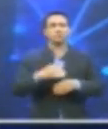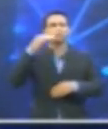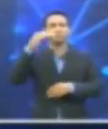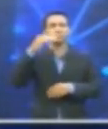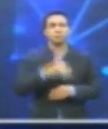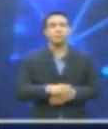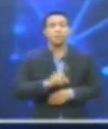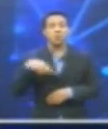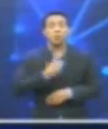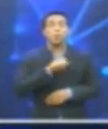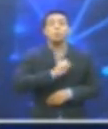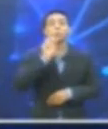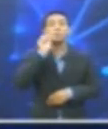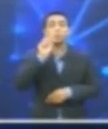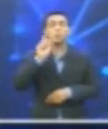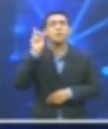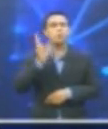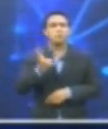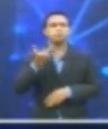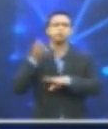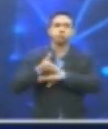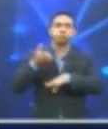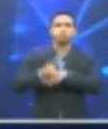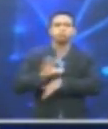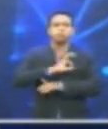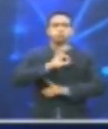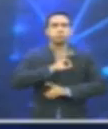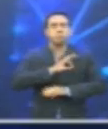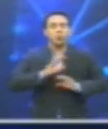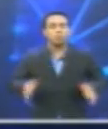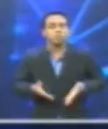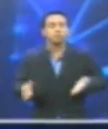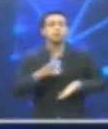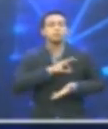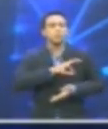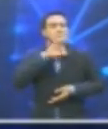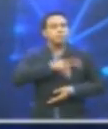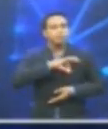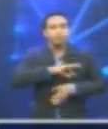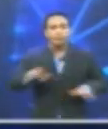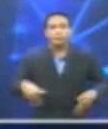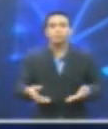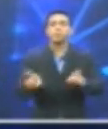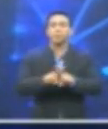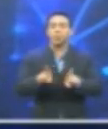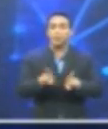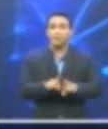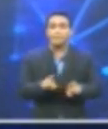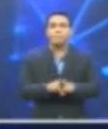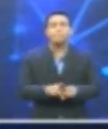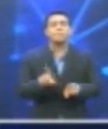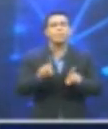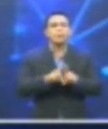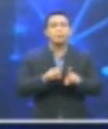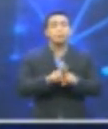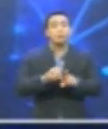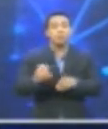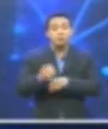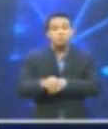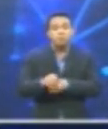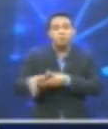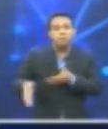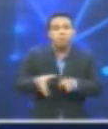presença ostensiva da polícia, valorizando o policial no seu salário, na sua ascensão funcional, dando a ele estrutura